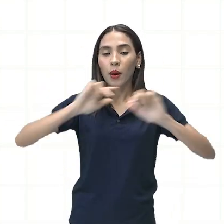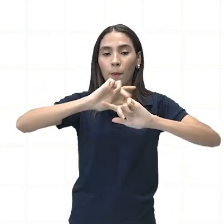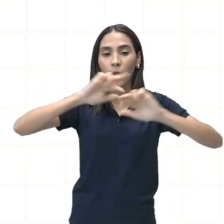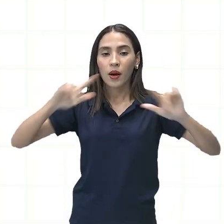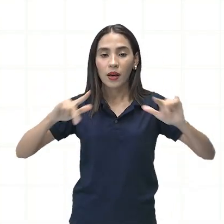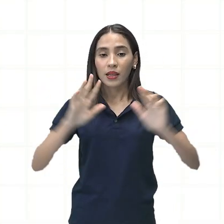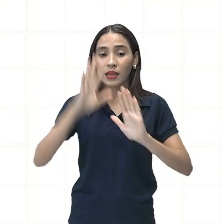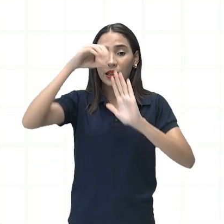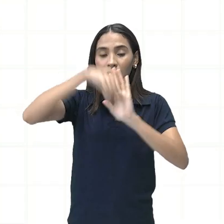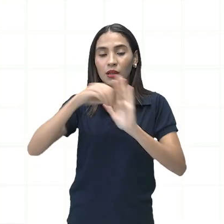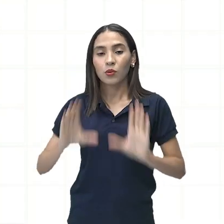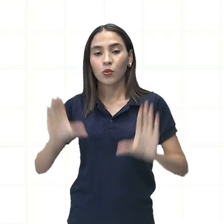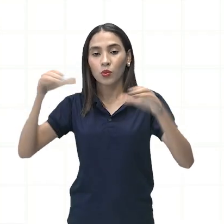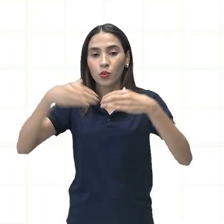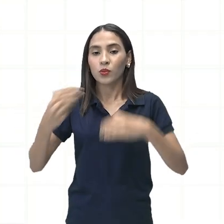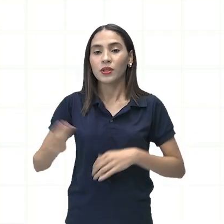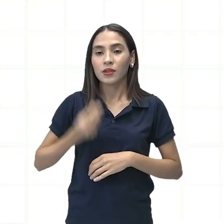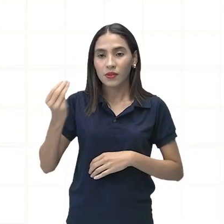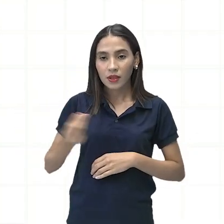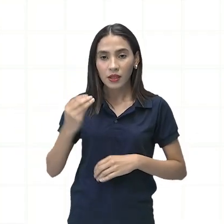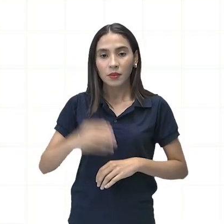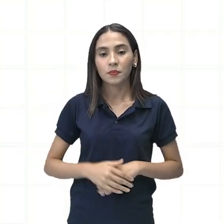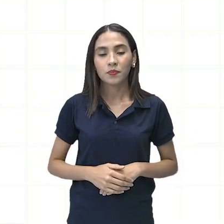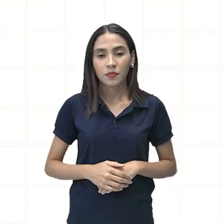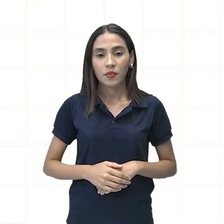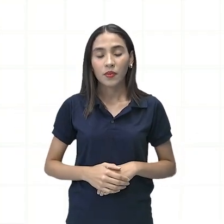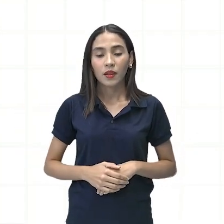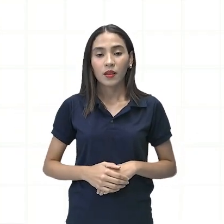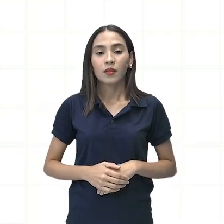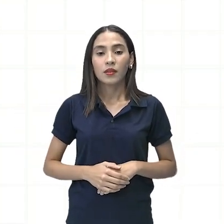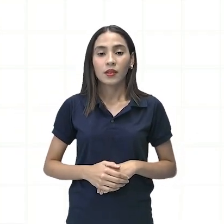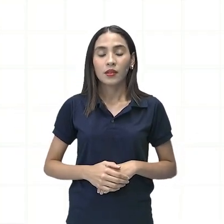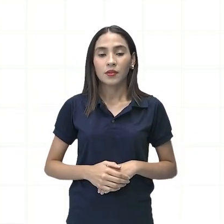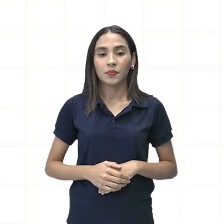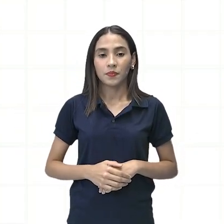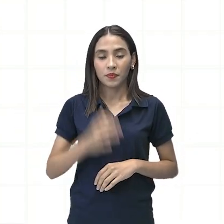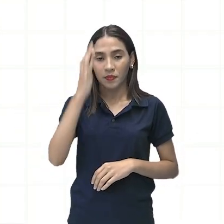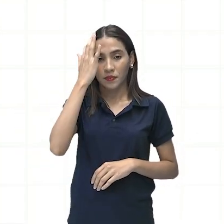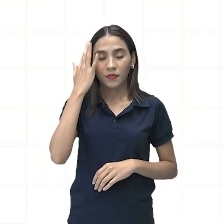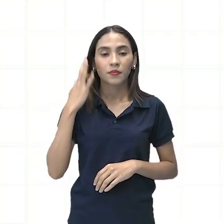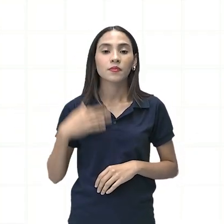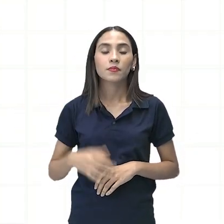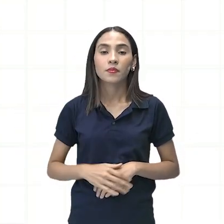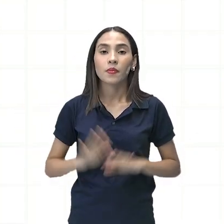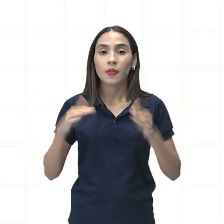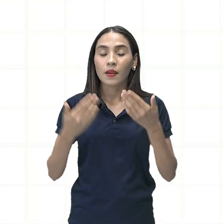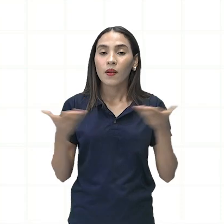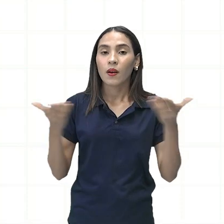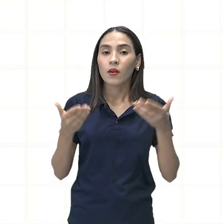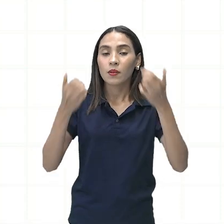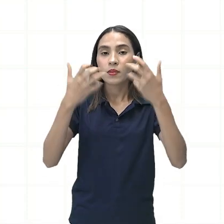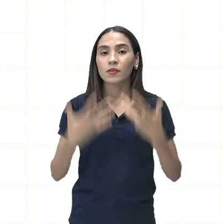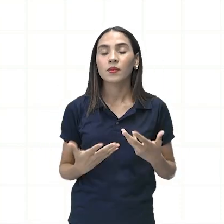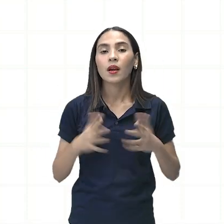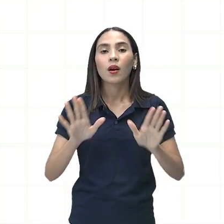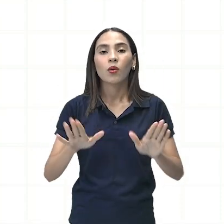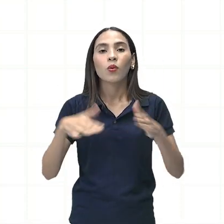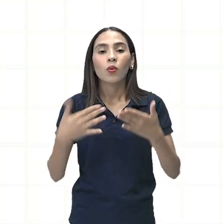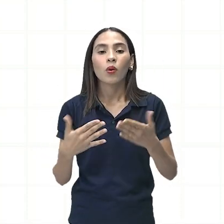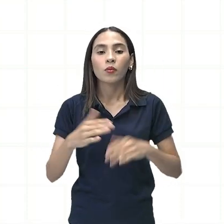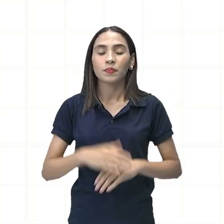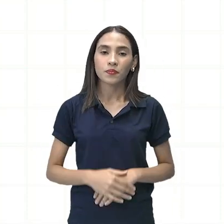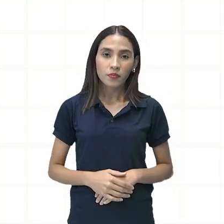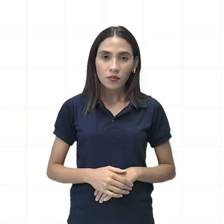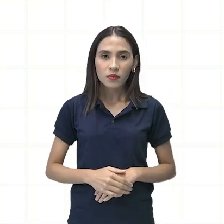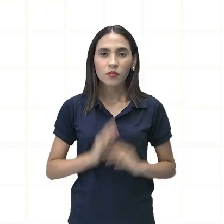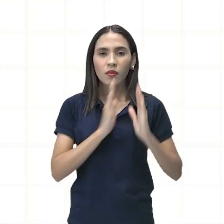diversidade dentro da população de determinada espécie. Então, vamos observar aqui quais são as